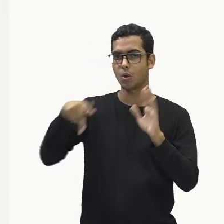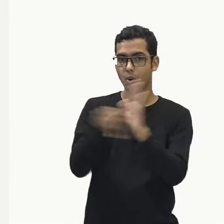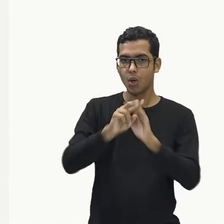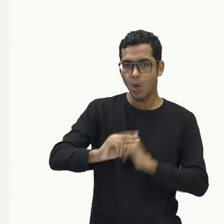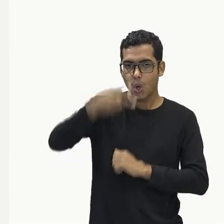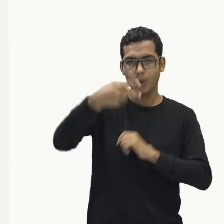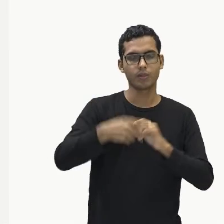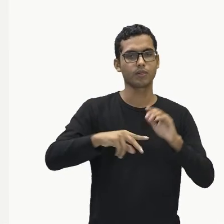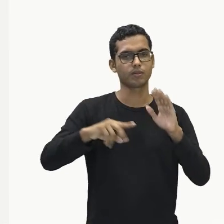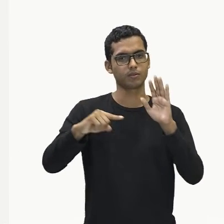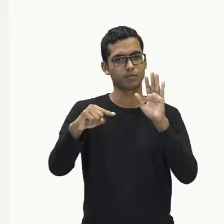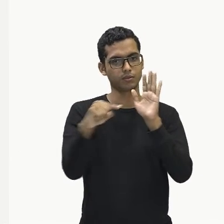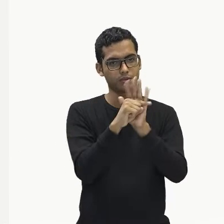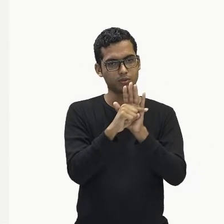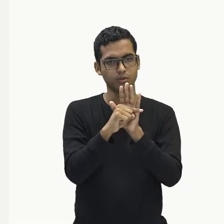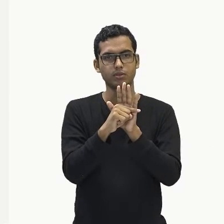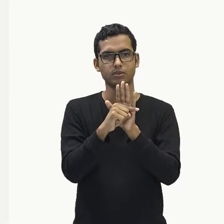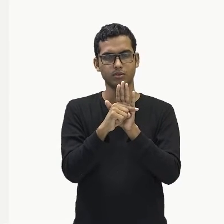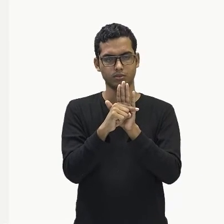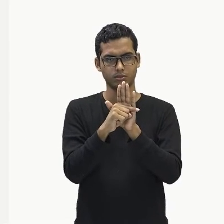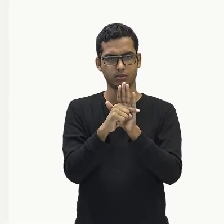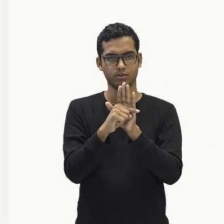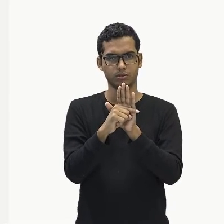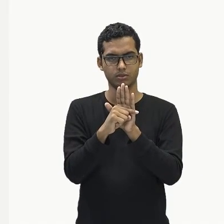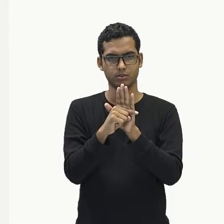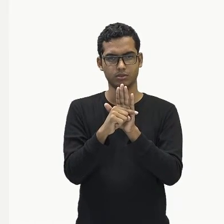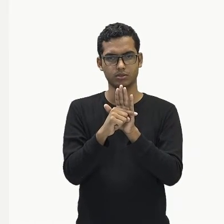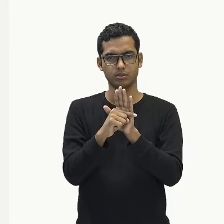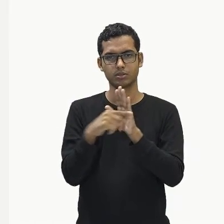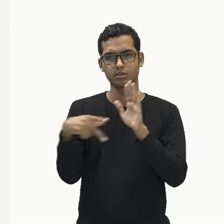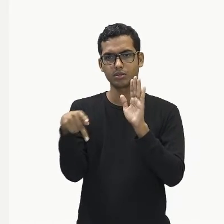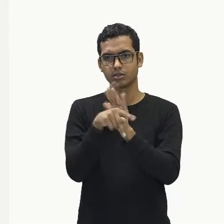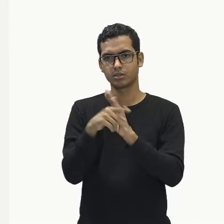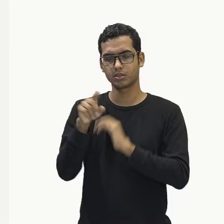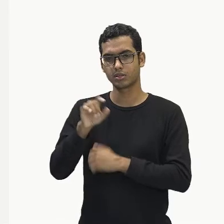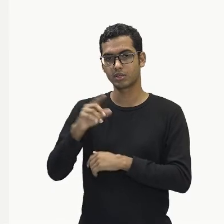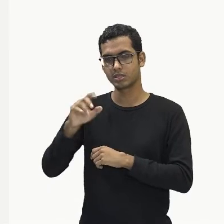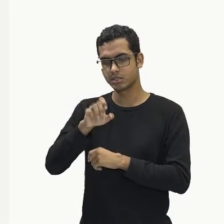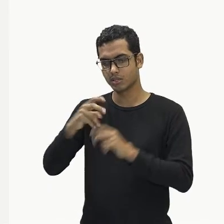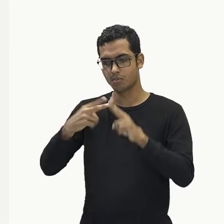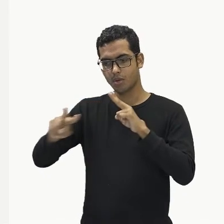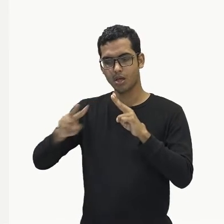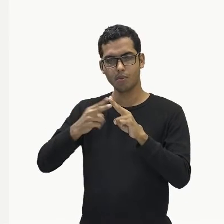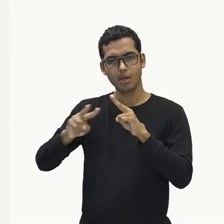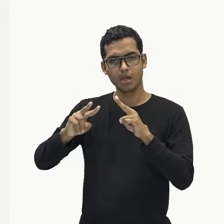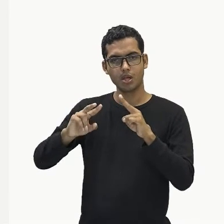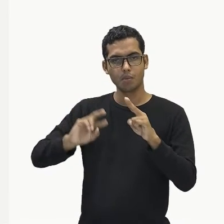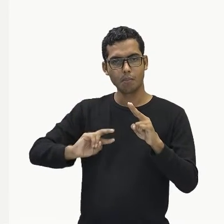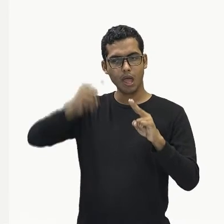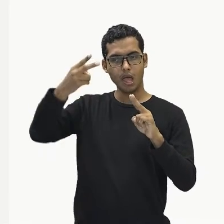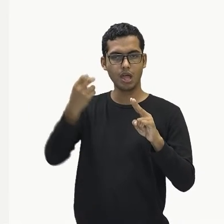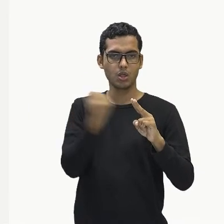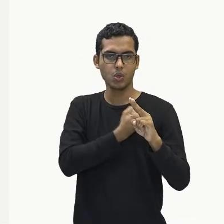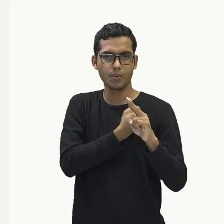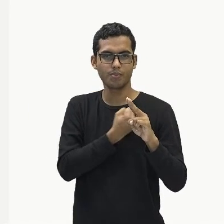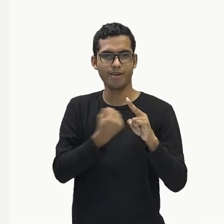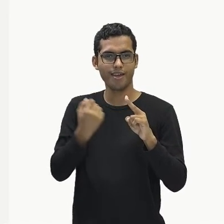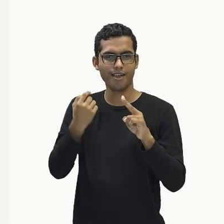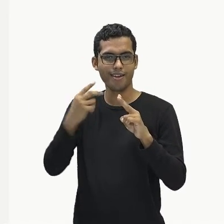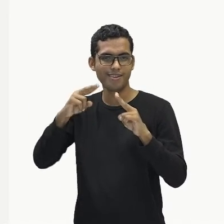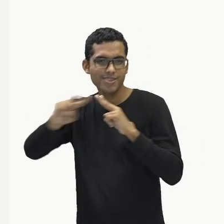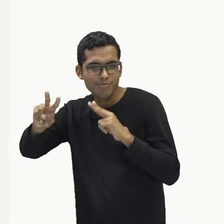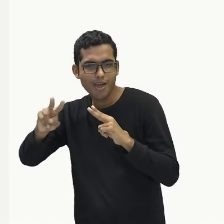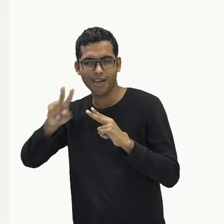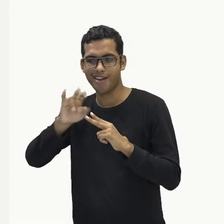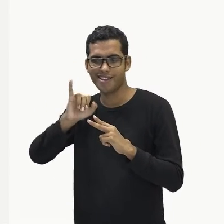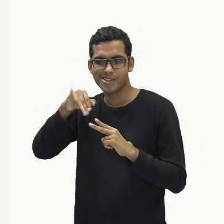ó. Base negativa, expoente ímpar, resultado negativo. Vamos então